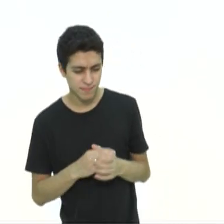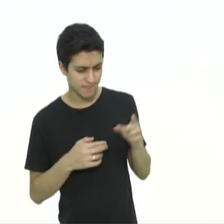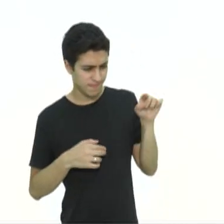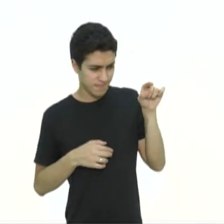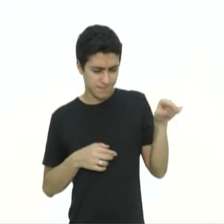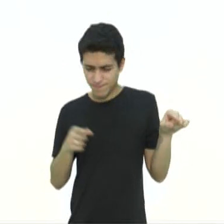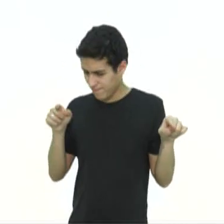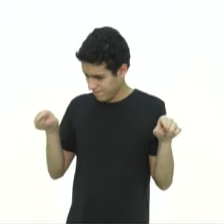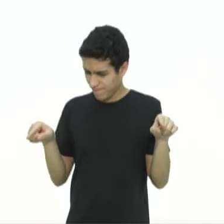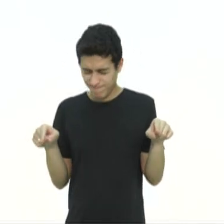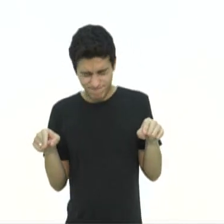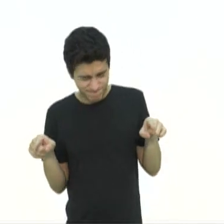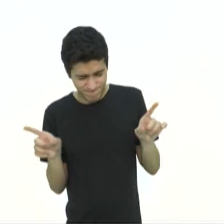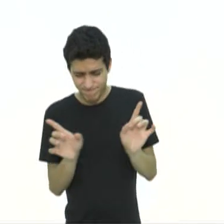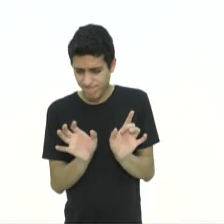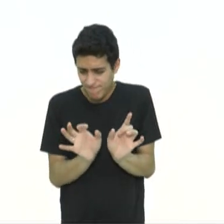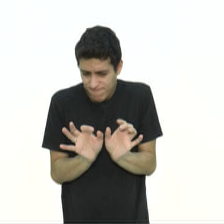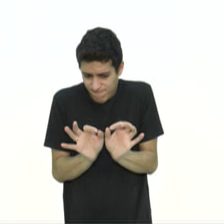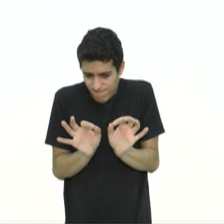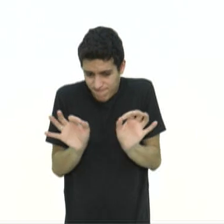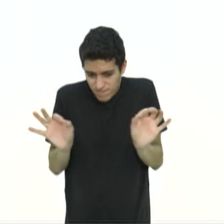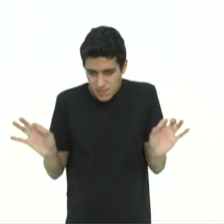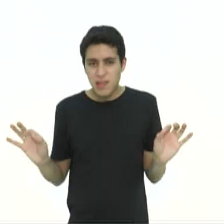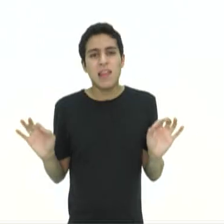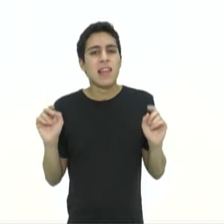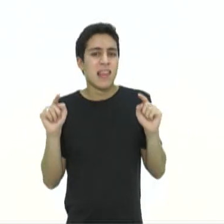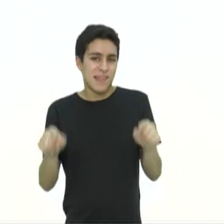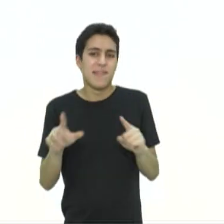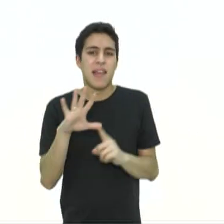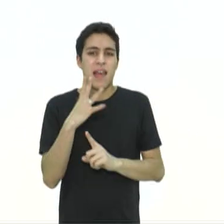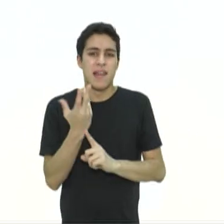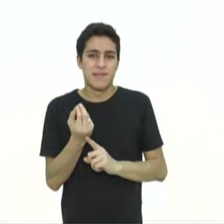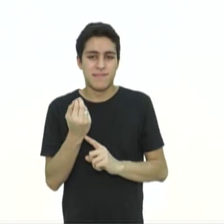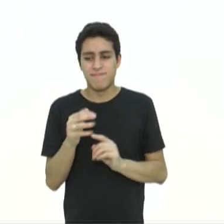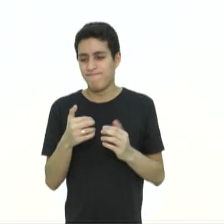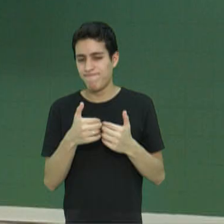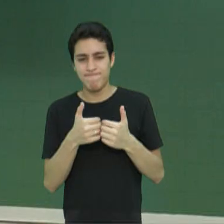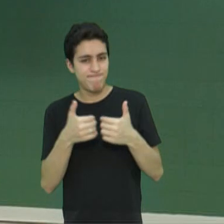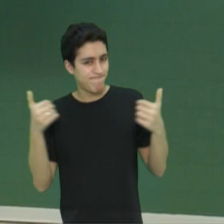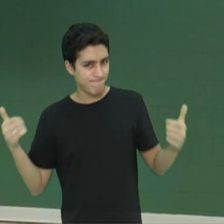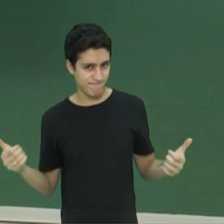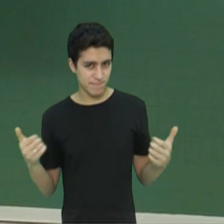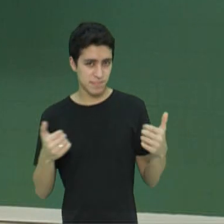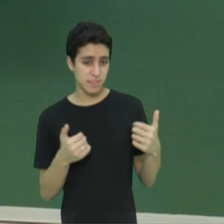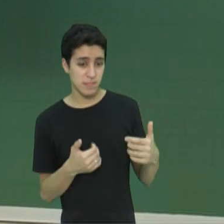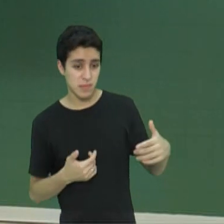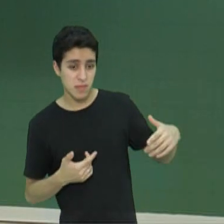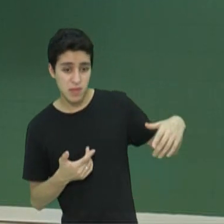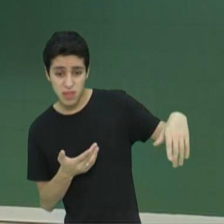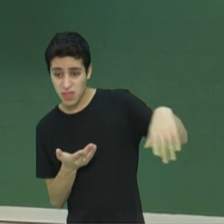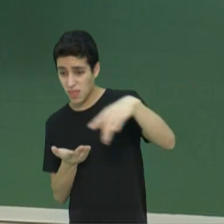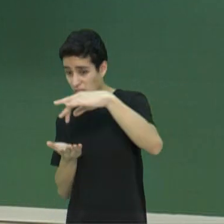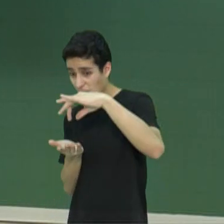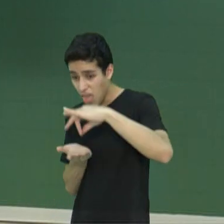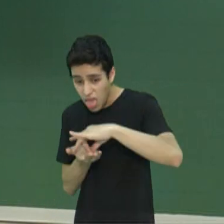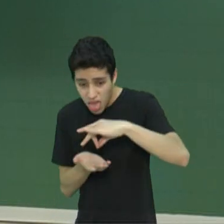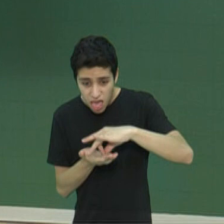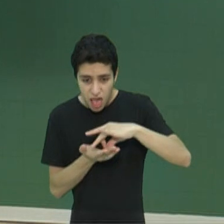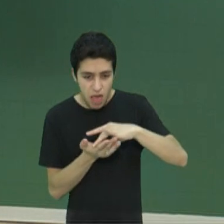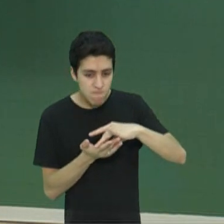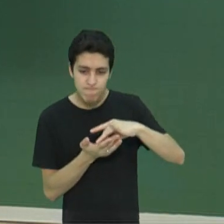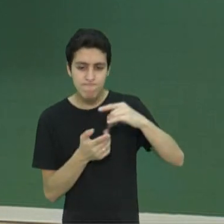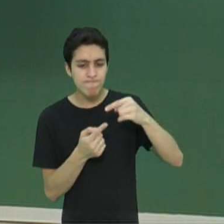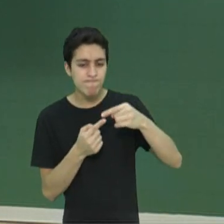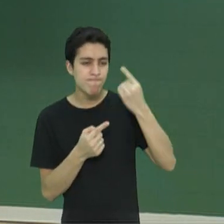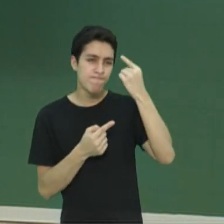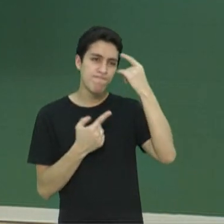distanciamento é o que o Platão vai dizer que a arte faz. Quando nós olhamos para o mundo real, nós já estamos distante do